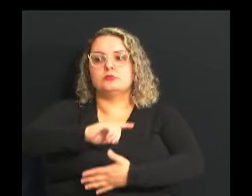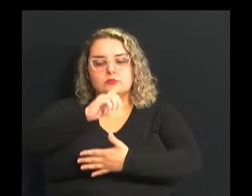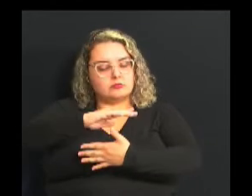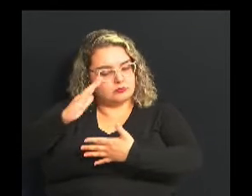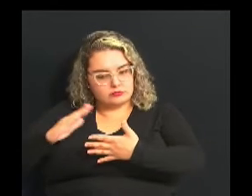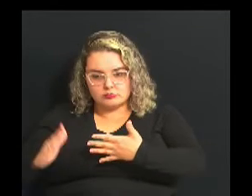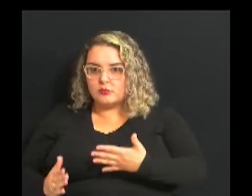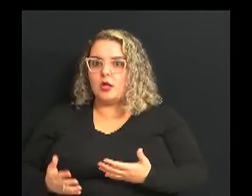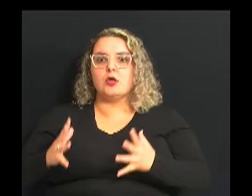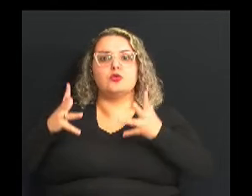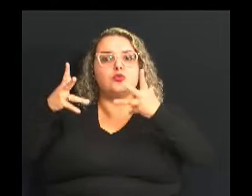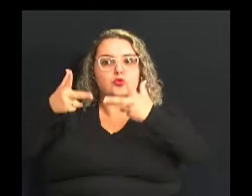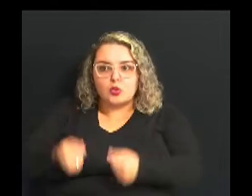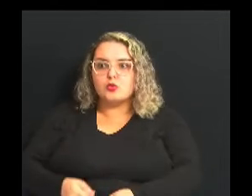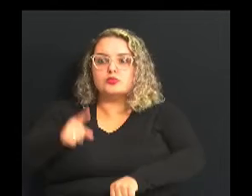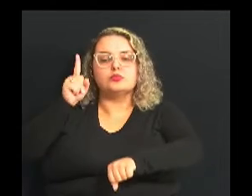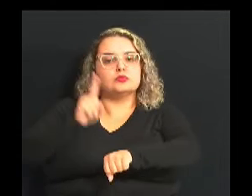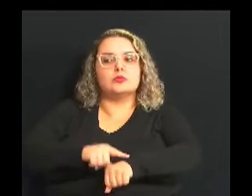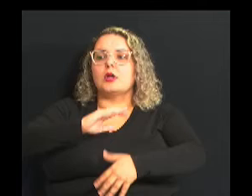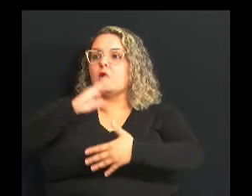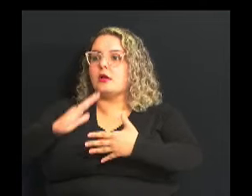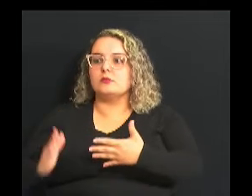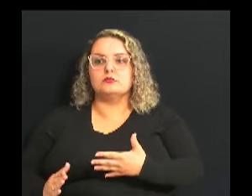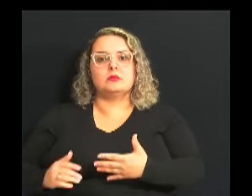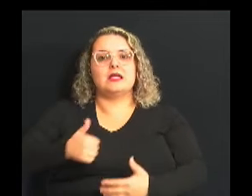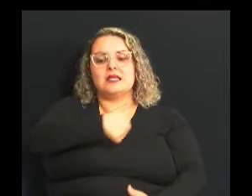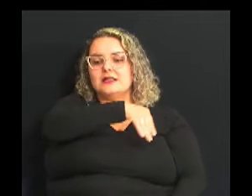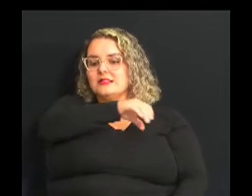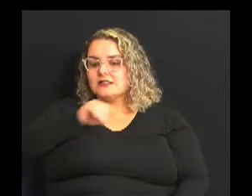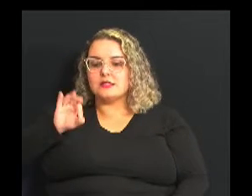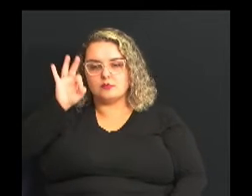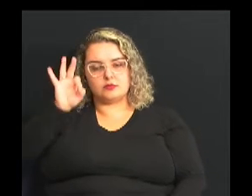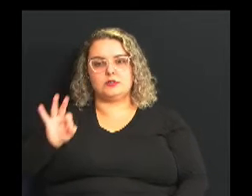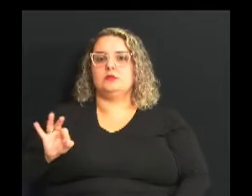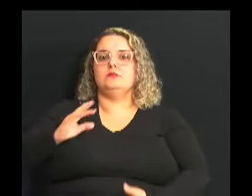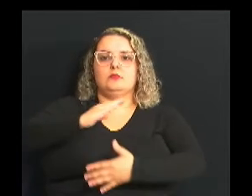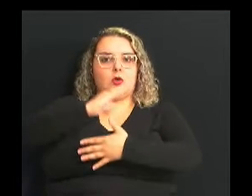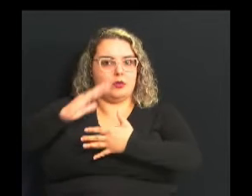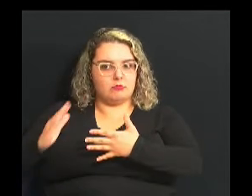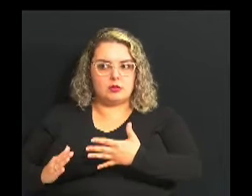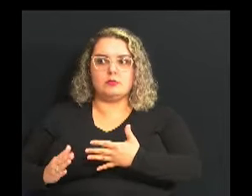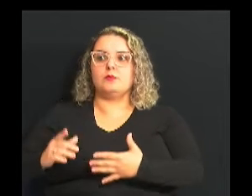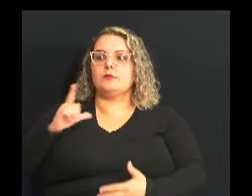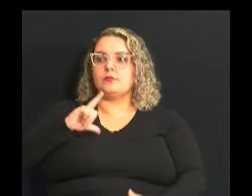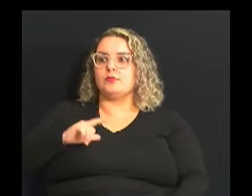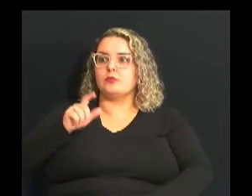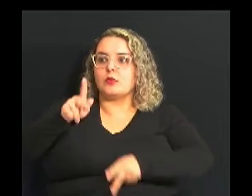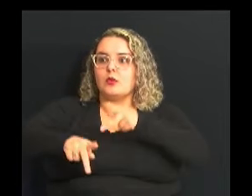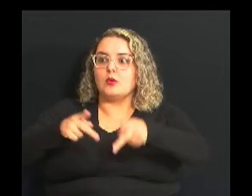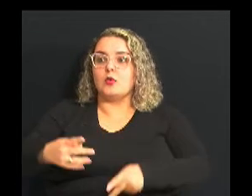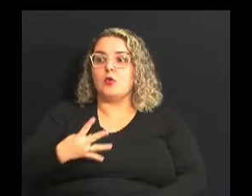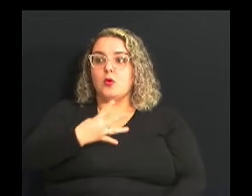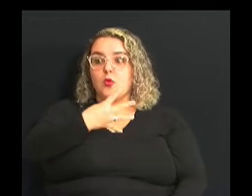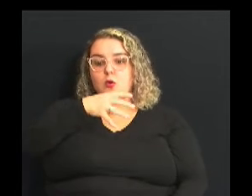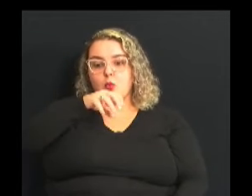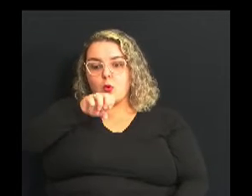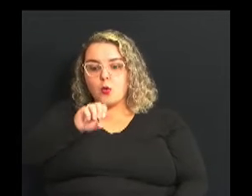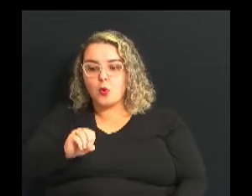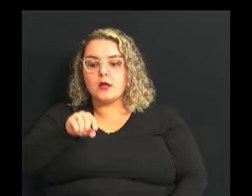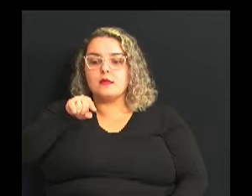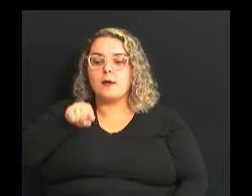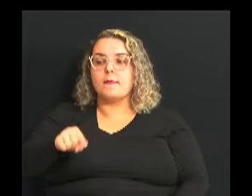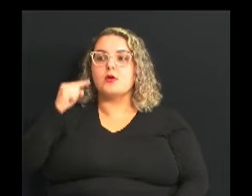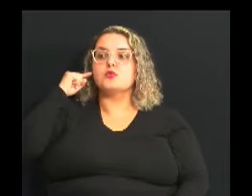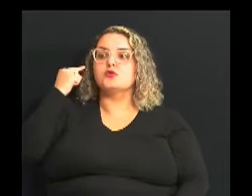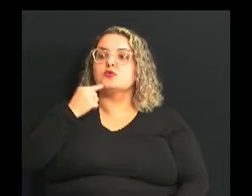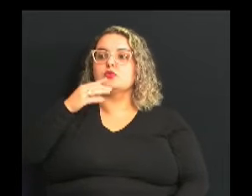inteira das eleições em tempo real e com Libras em 100% da cobertura. Né? Nós temos um público de cerca de 40 mil surdos em Campinas. E